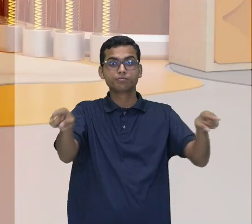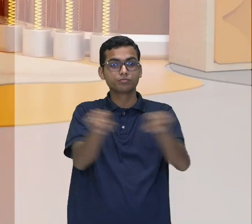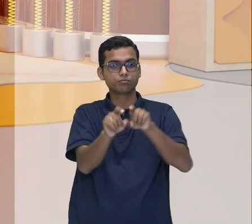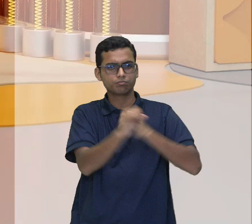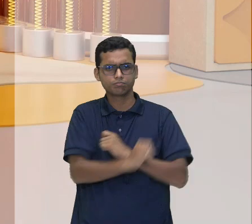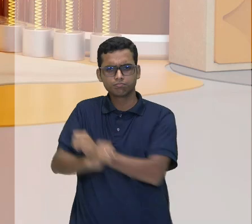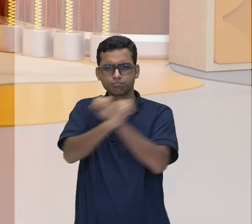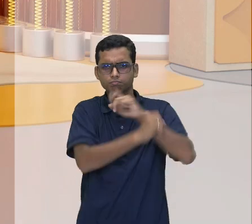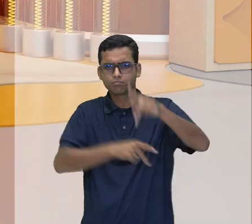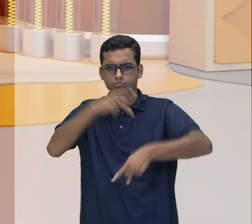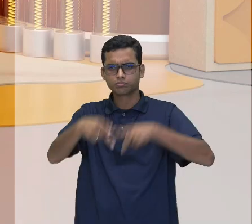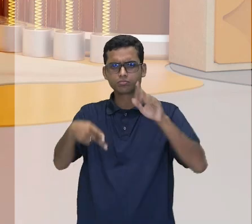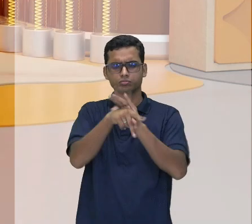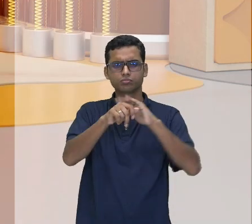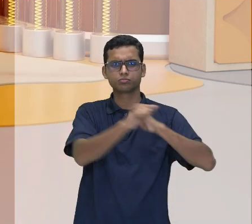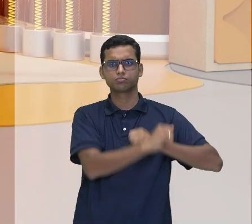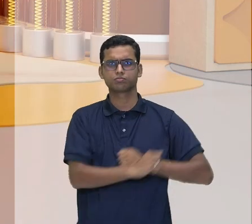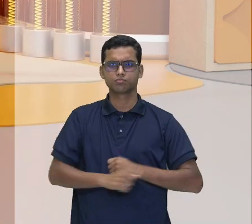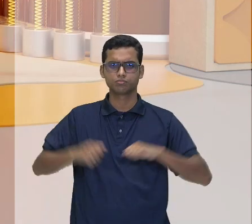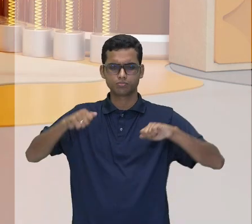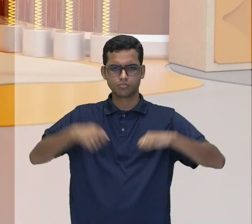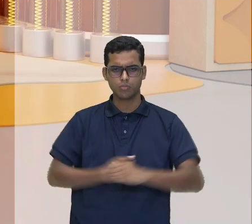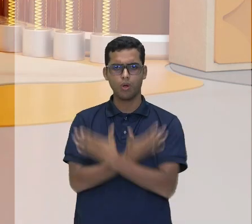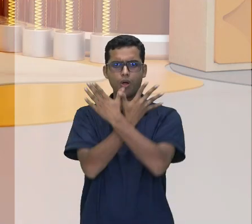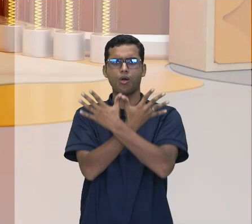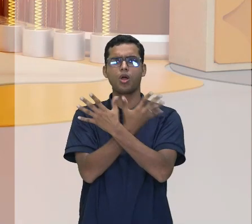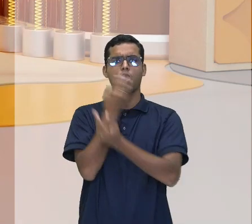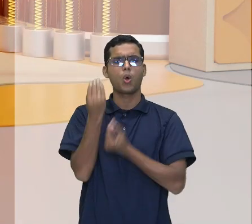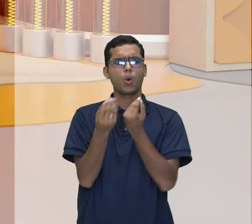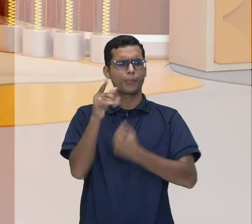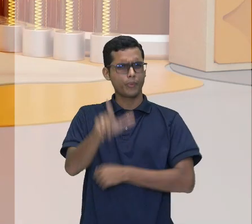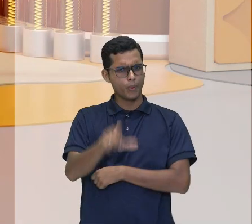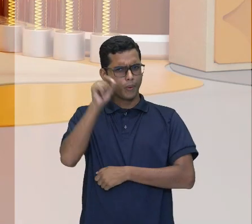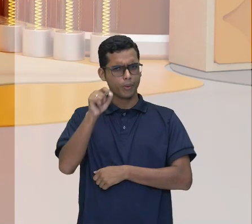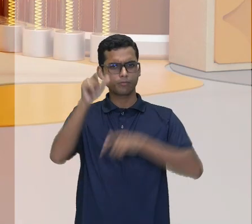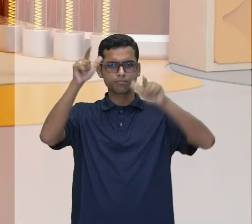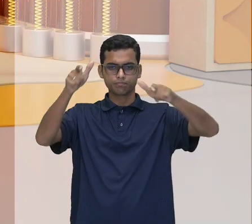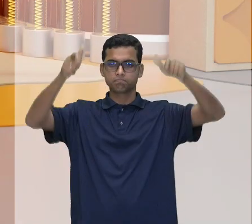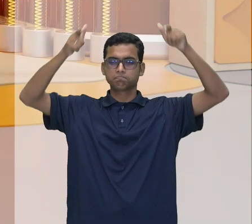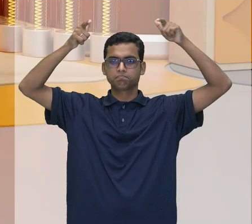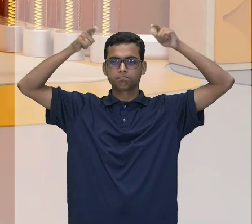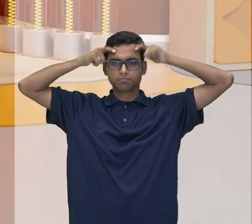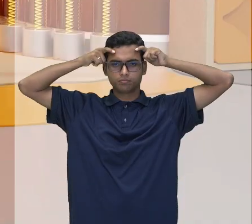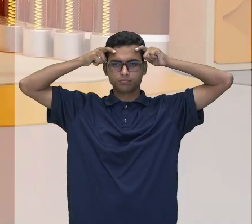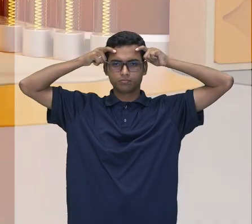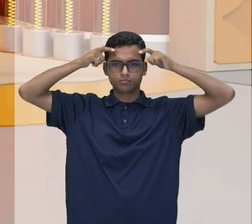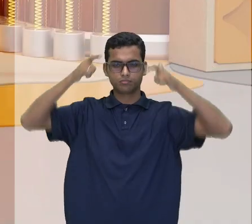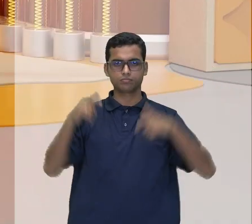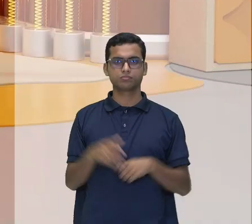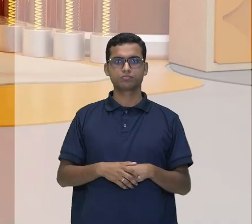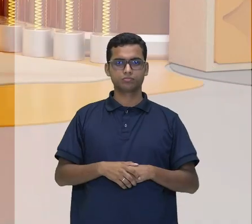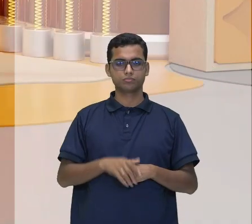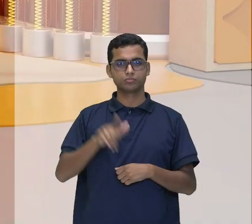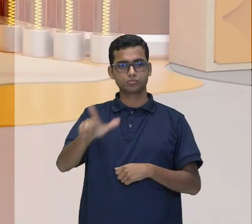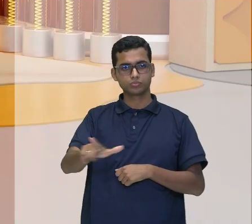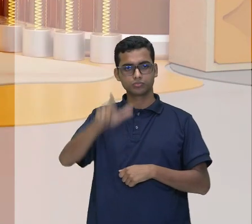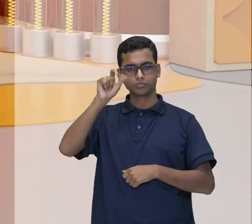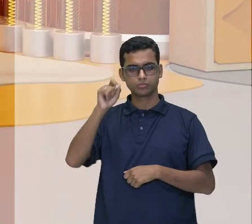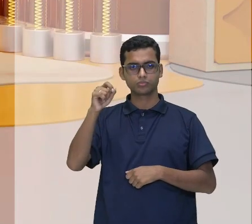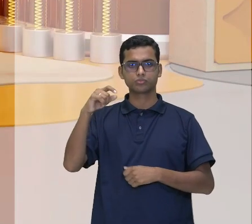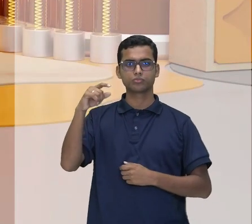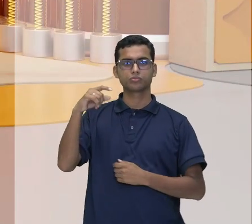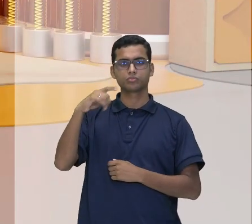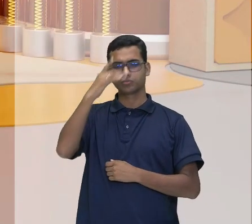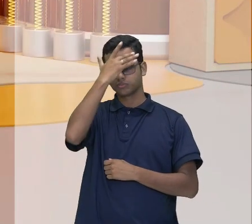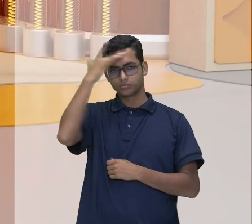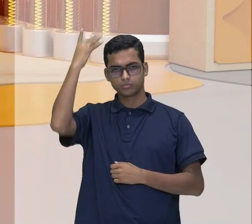Professora, como assim, né? Ele era eleito? Bem, o imperador, ele era escolhido entre os príncipes